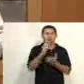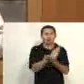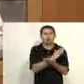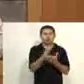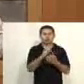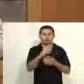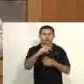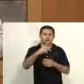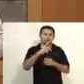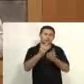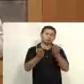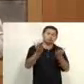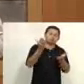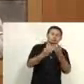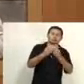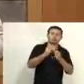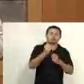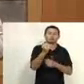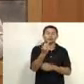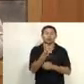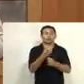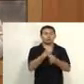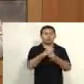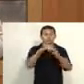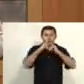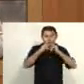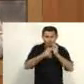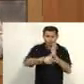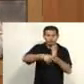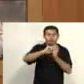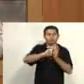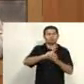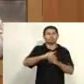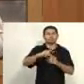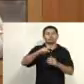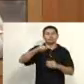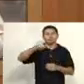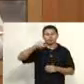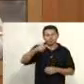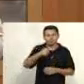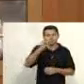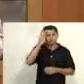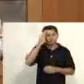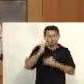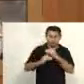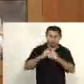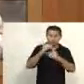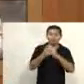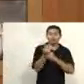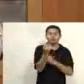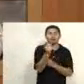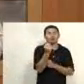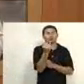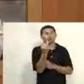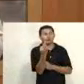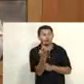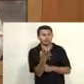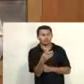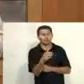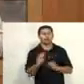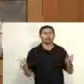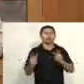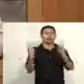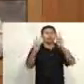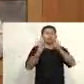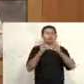alguma probabilidade em relação aos dados passados. Olha só que interessante, os números índices vocês conseguem prever evoluções de preços, de quantidades, de